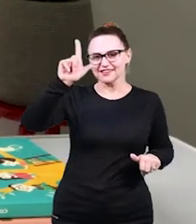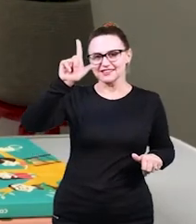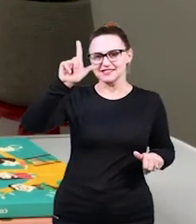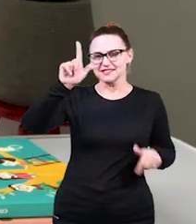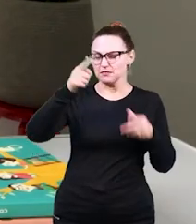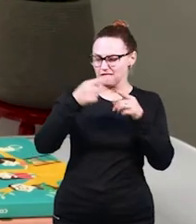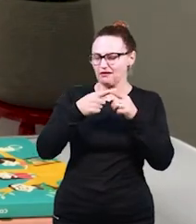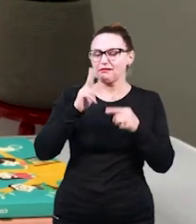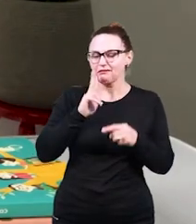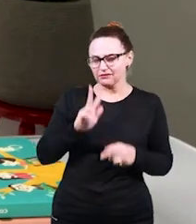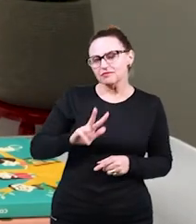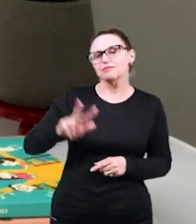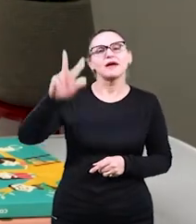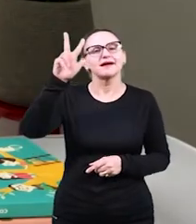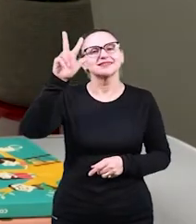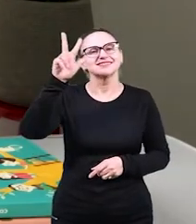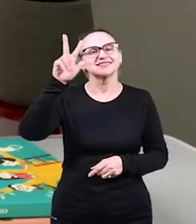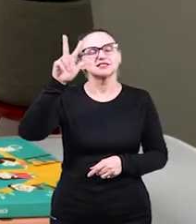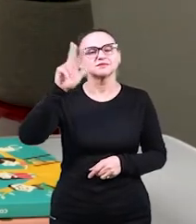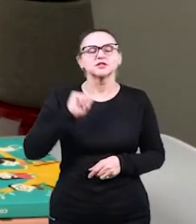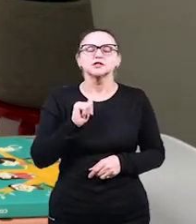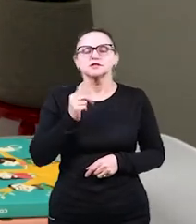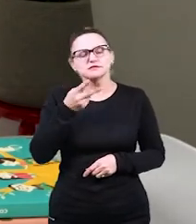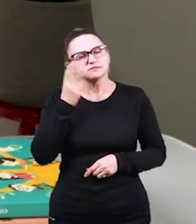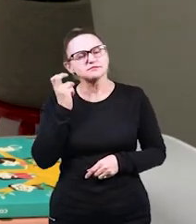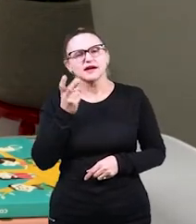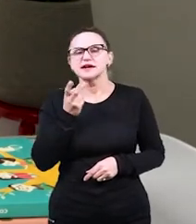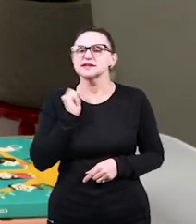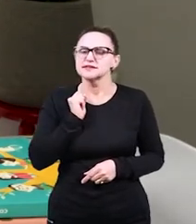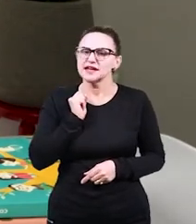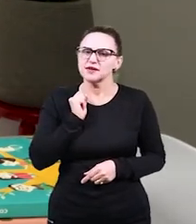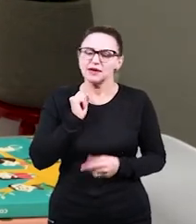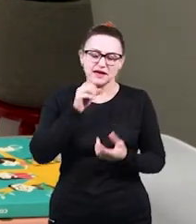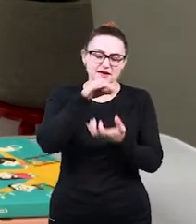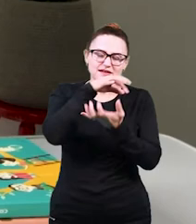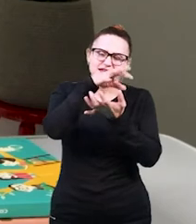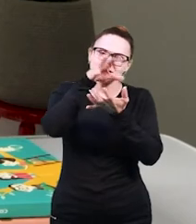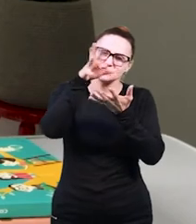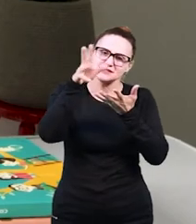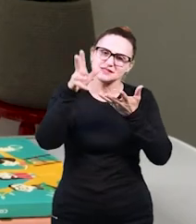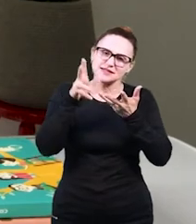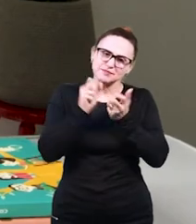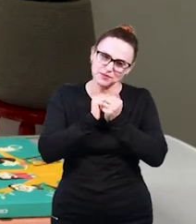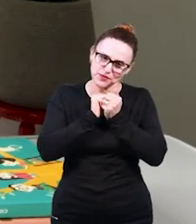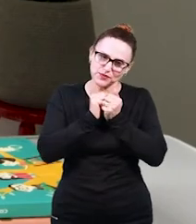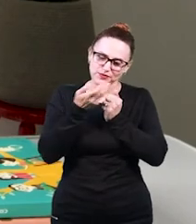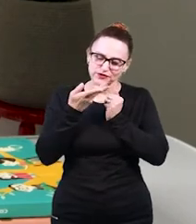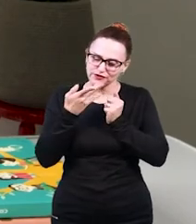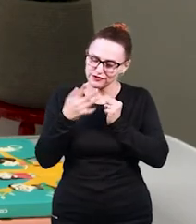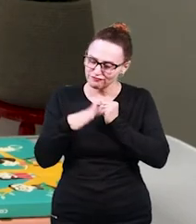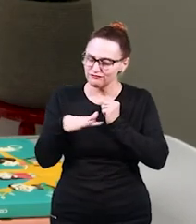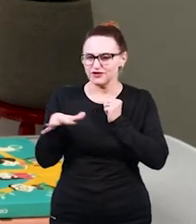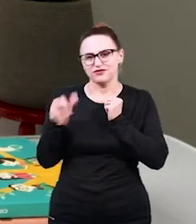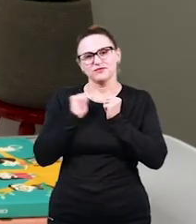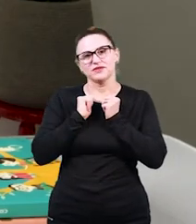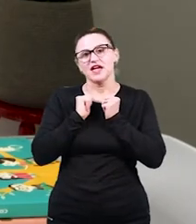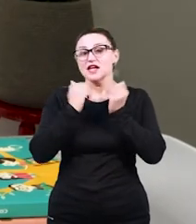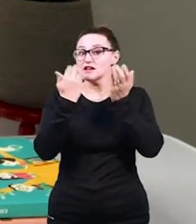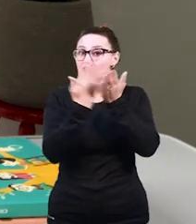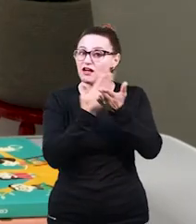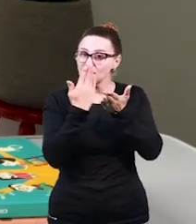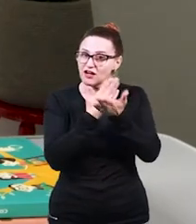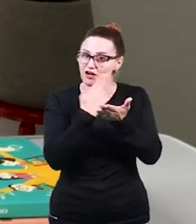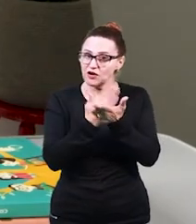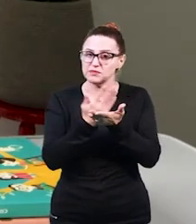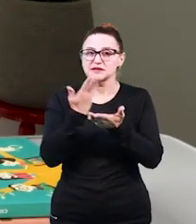conseguir se safar das situações. Então, a gente vai ter uma adesão a esse mundo ficcional infantil. Então, provavelmente, é uma obra